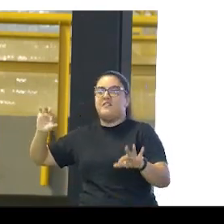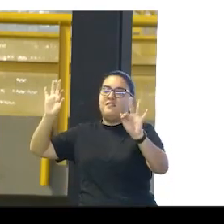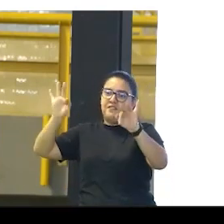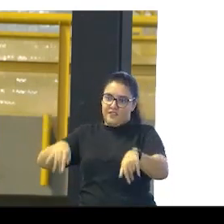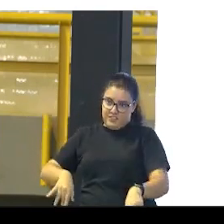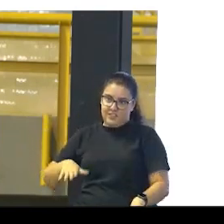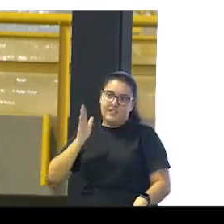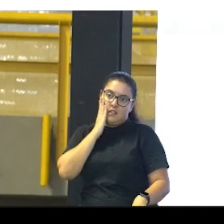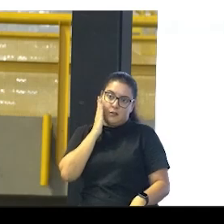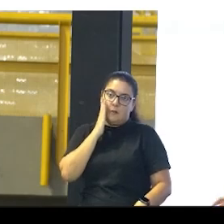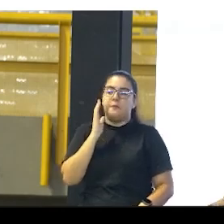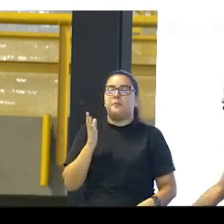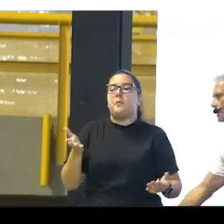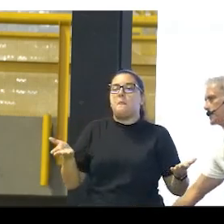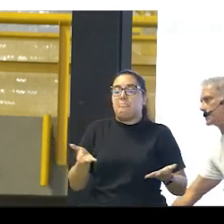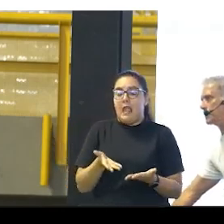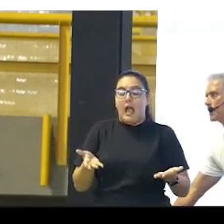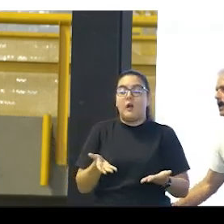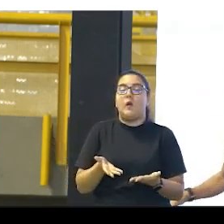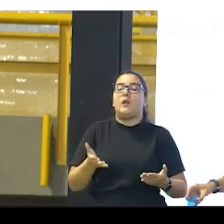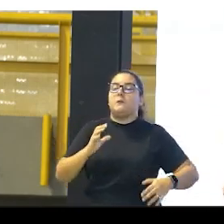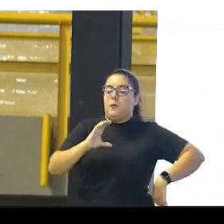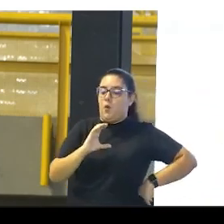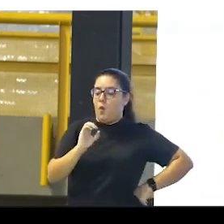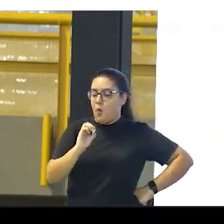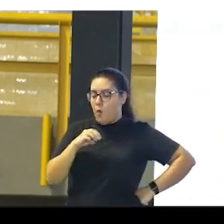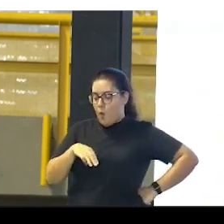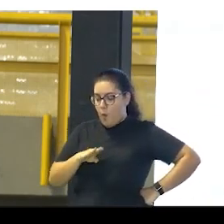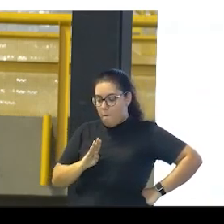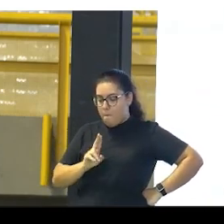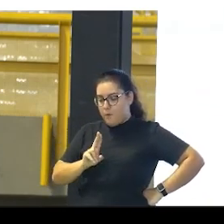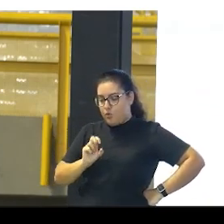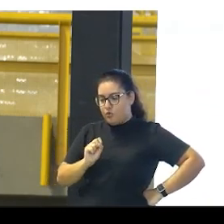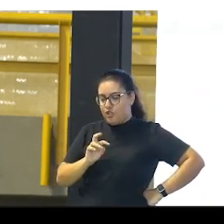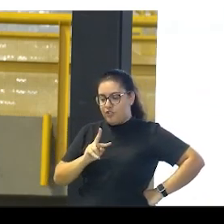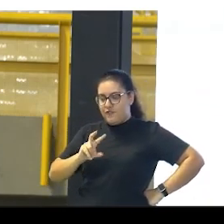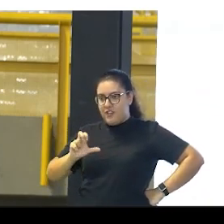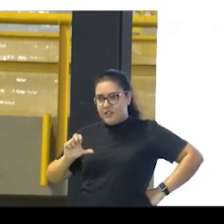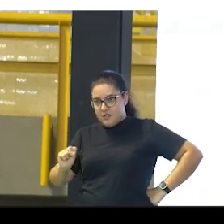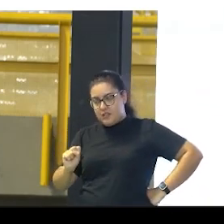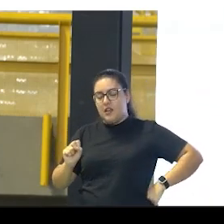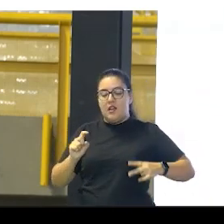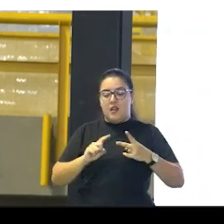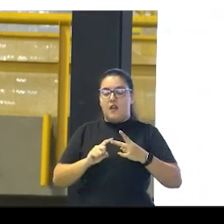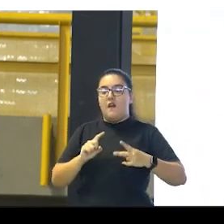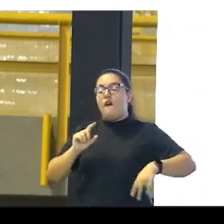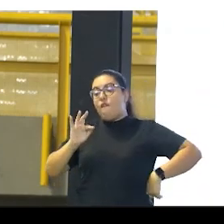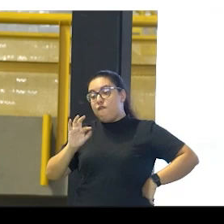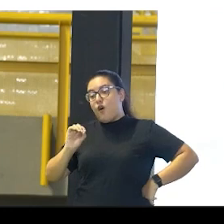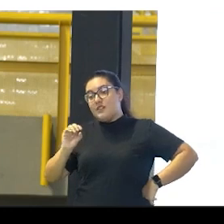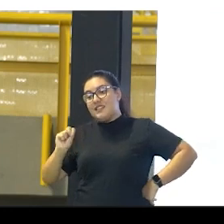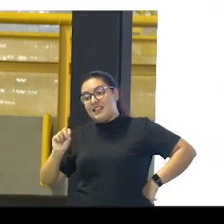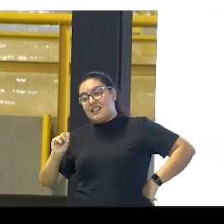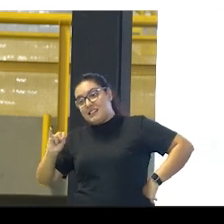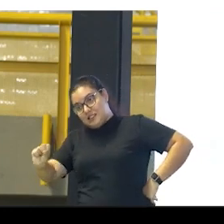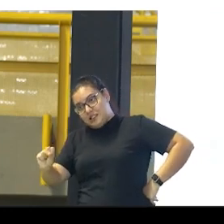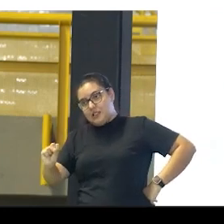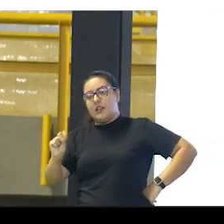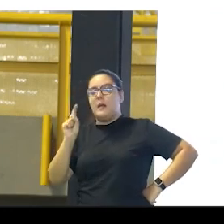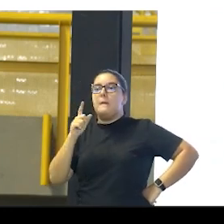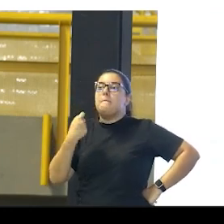dos chamados combustíveis fósseis vai ter que passar necessariamente pelo processo